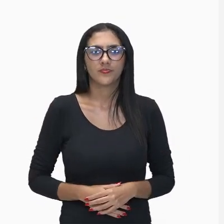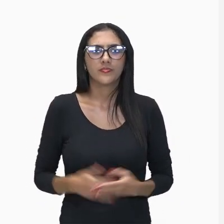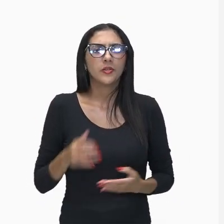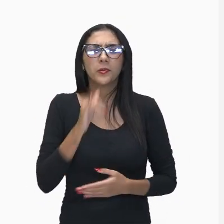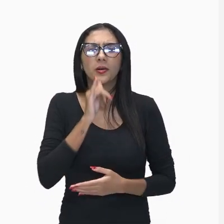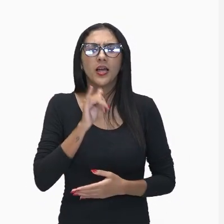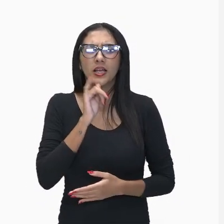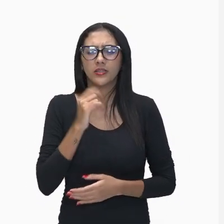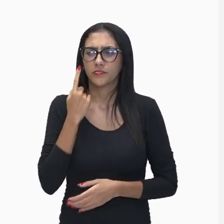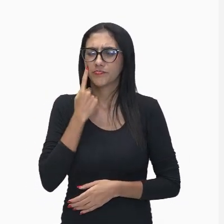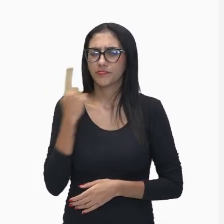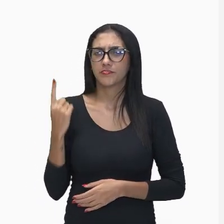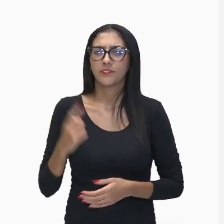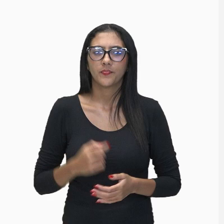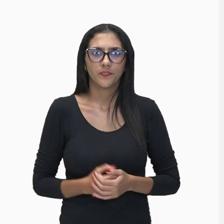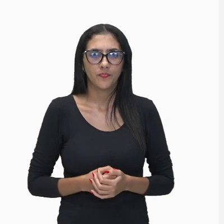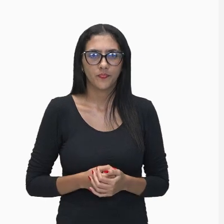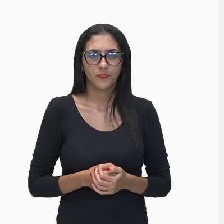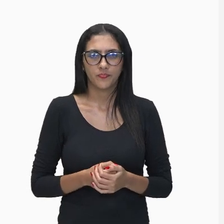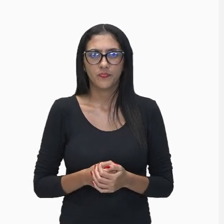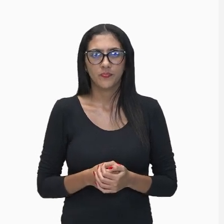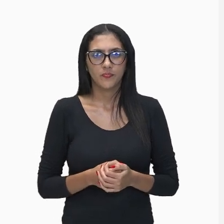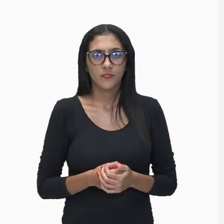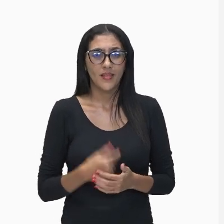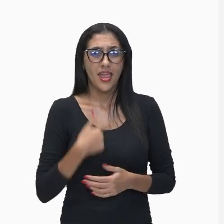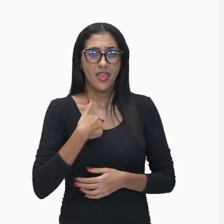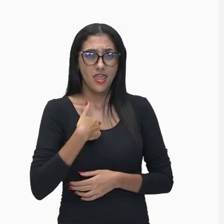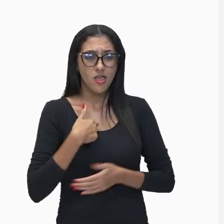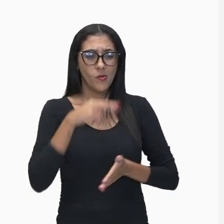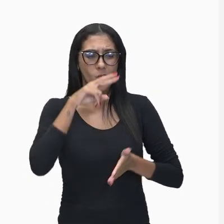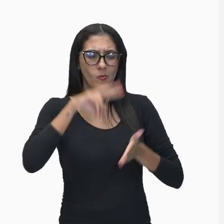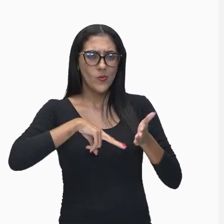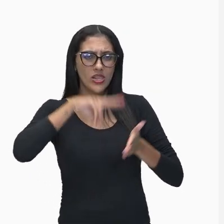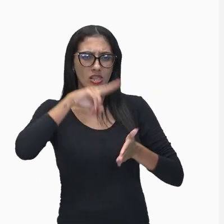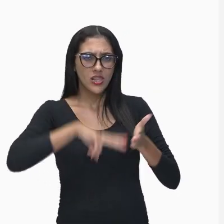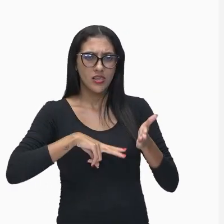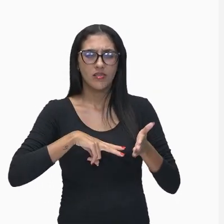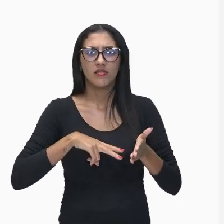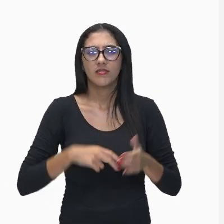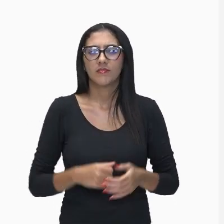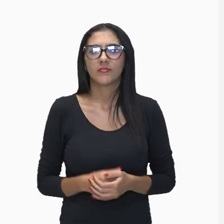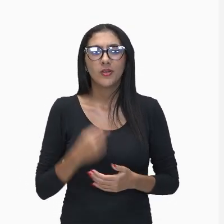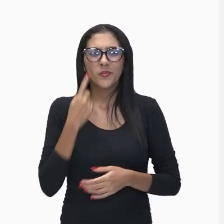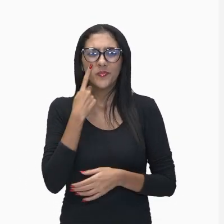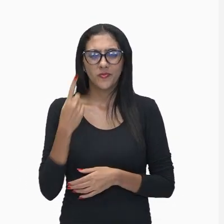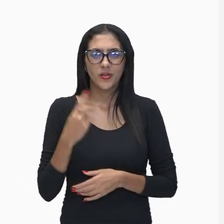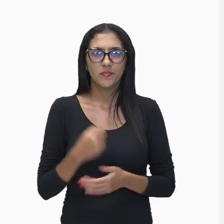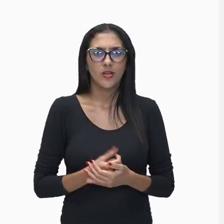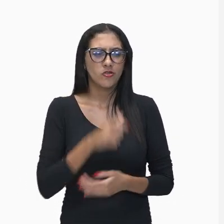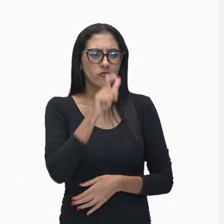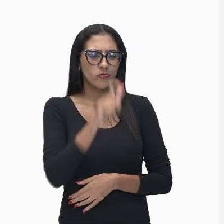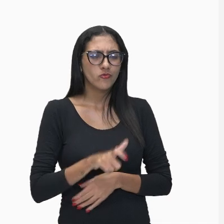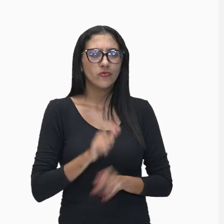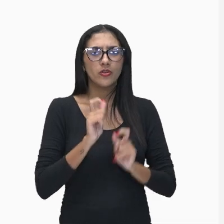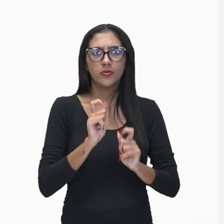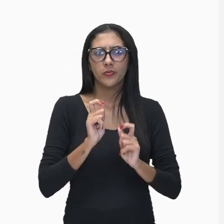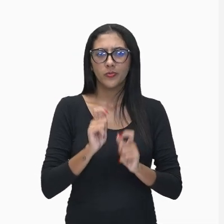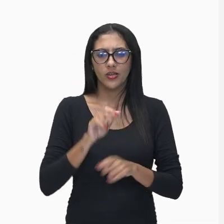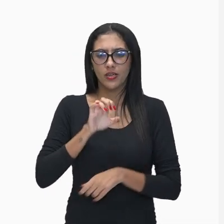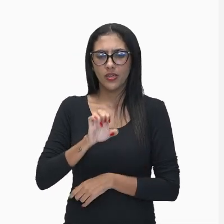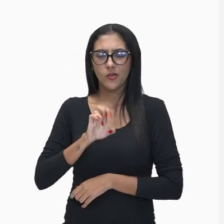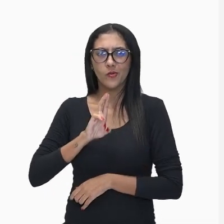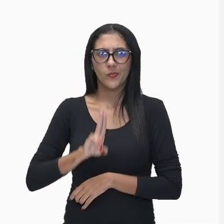li o livro de José Saramago. Neste primeiro exemplo, observe que o meu sujeito é exatamente o